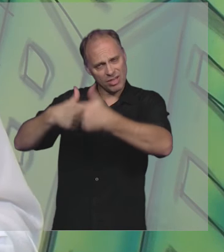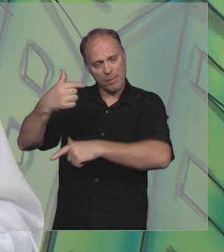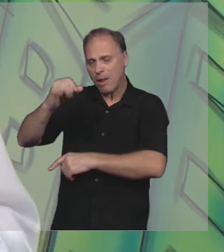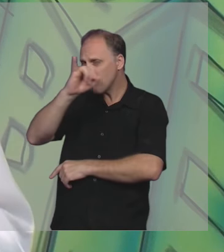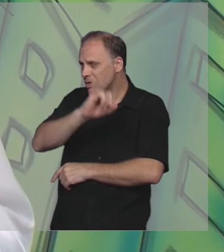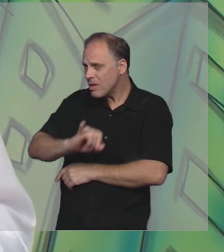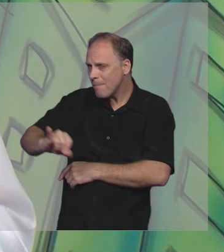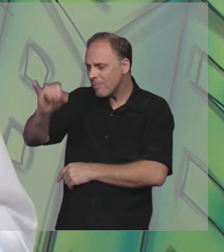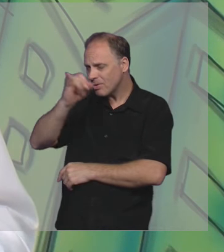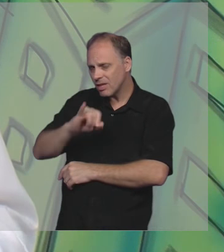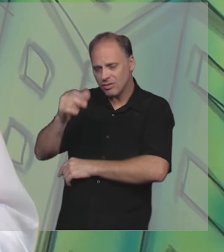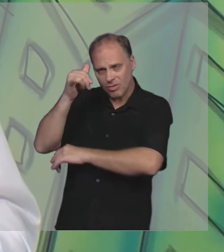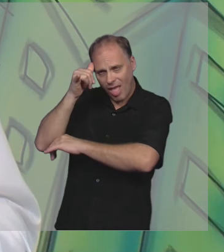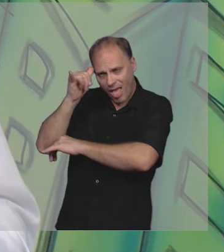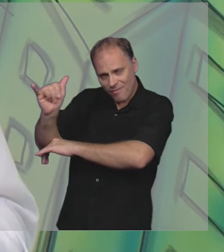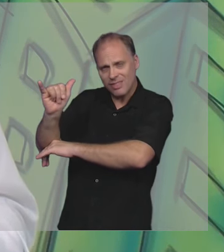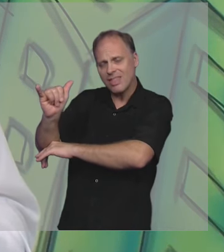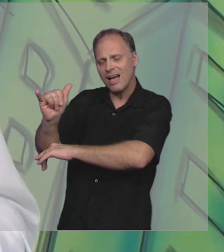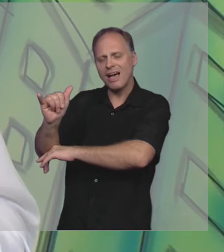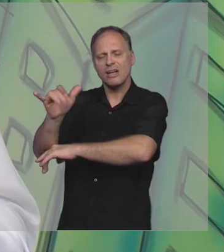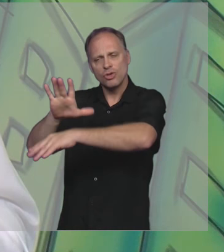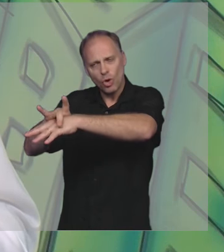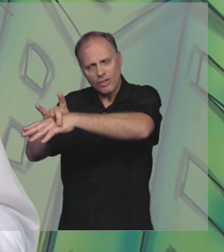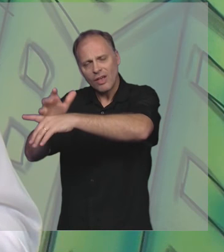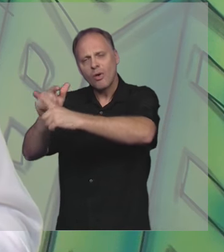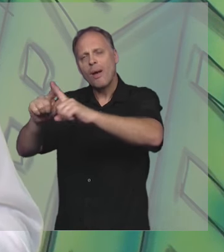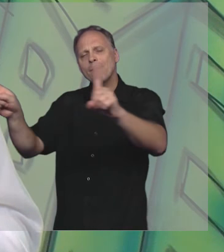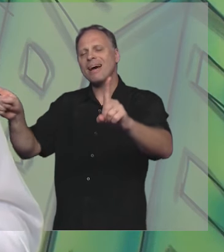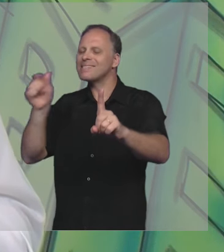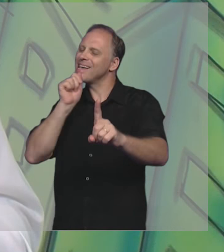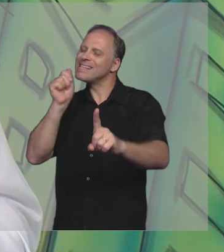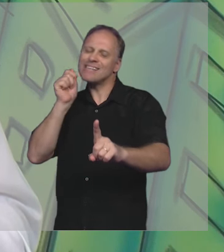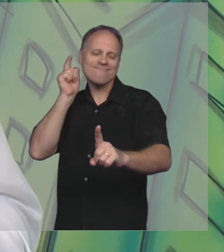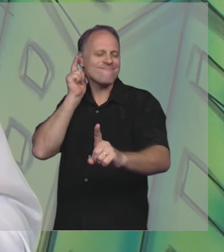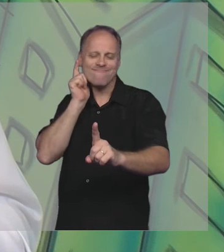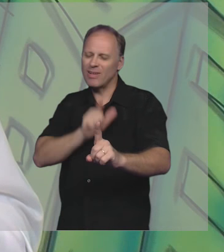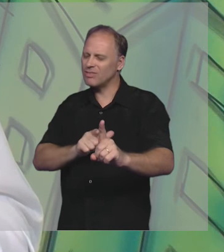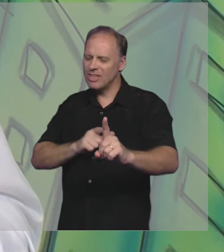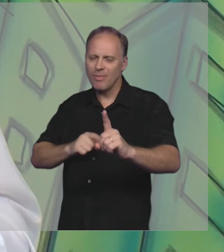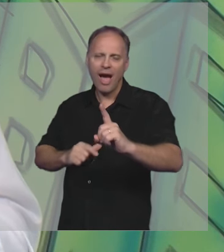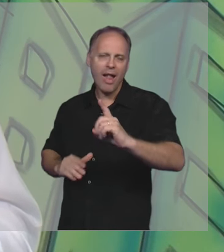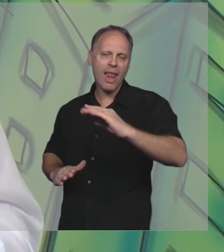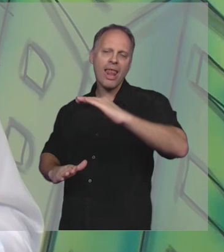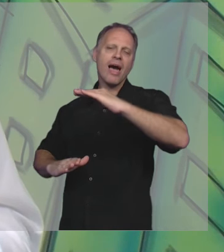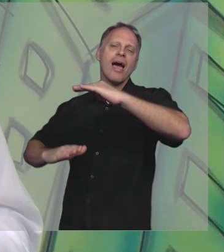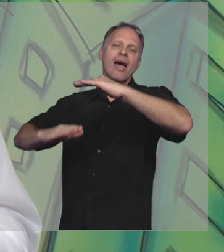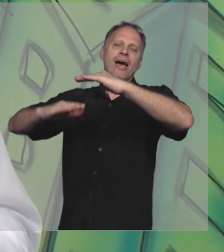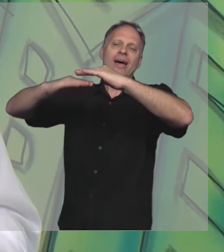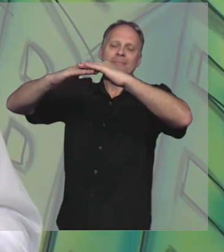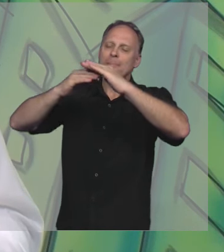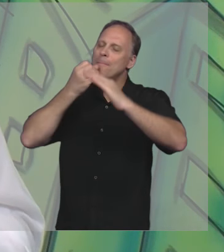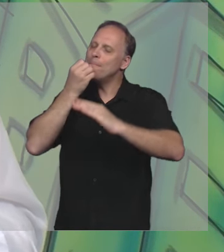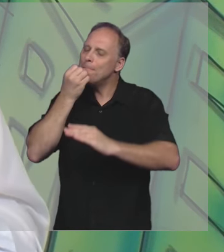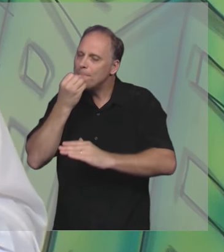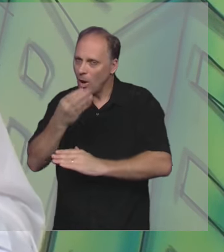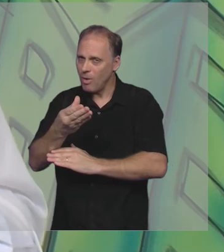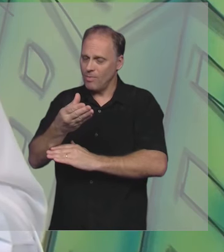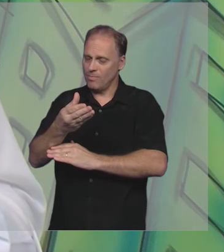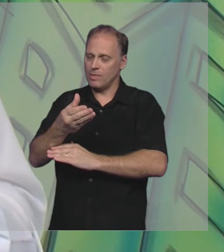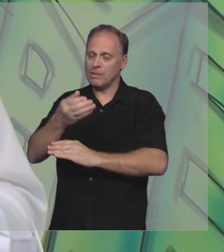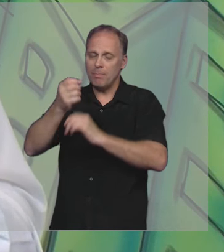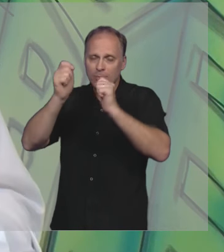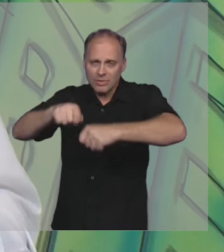trabalho importante de prevenção, mas a gente ainda não conseguiu chegar num patamar suficiente hoje para te